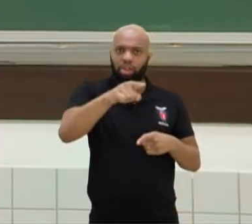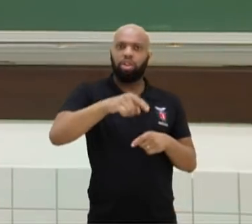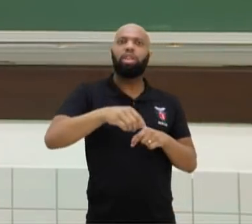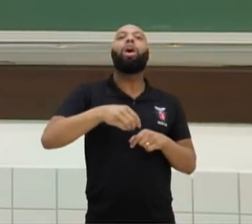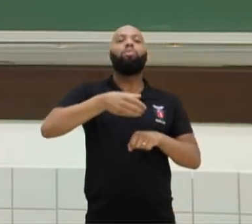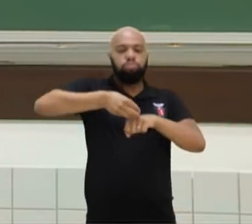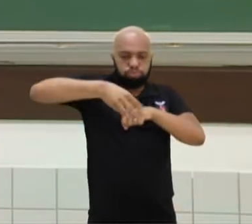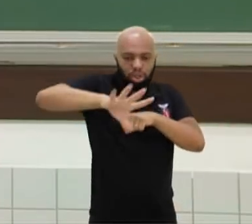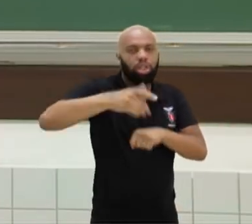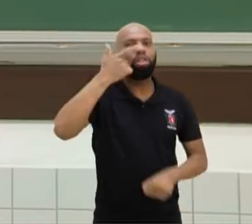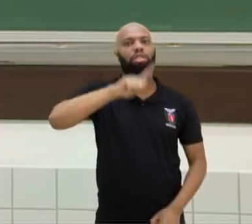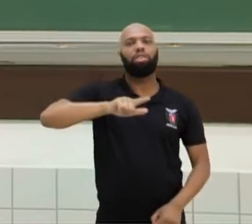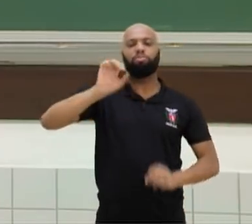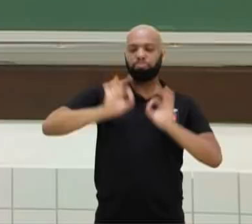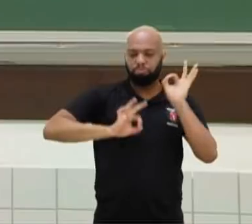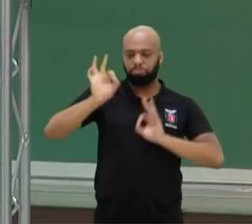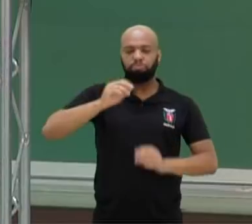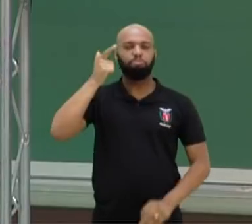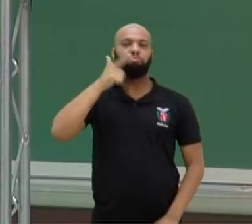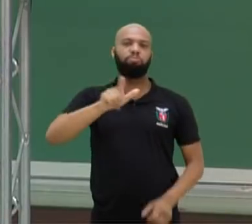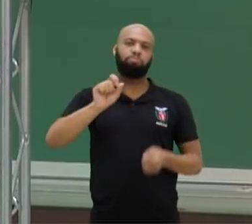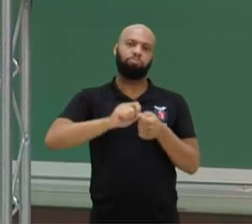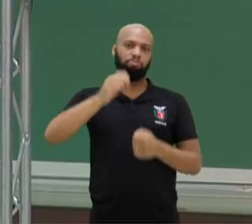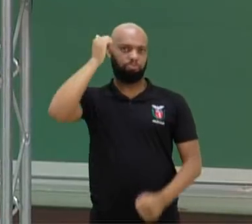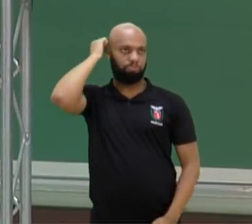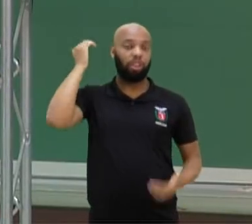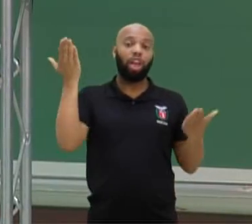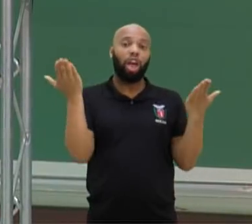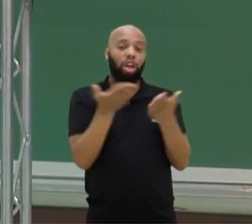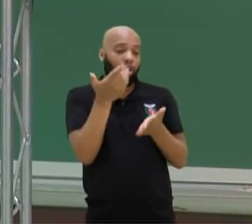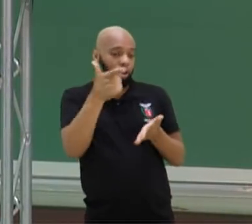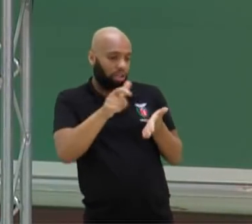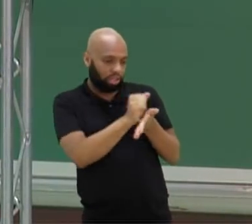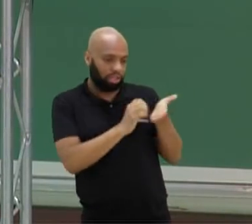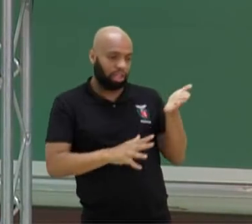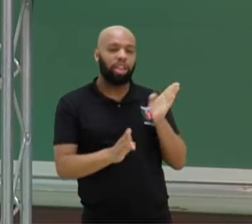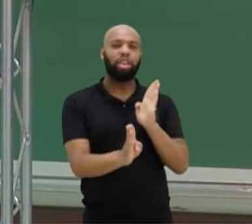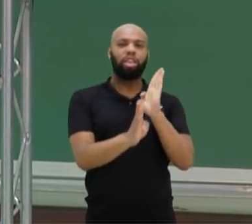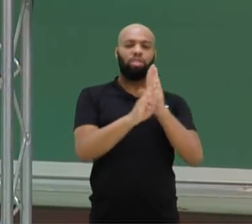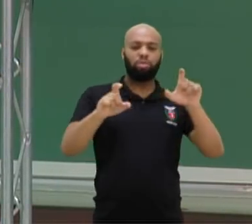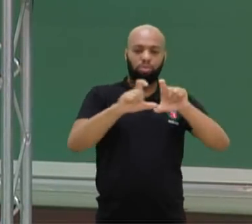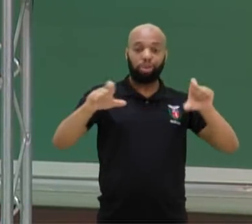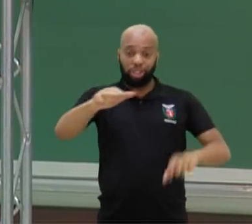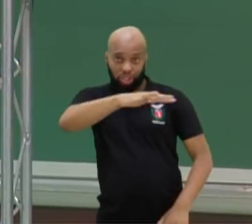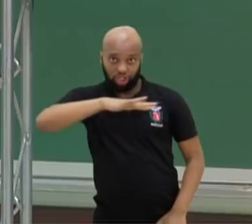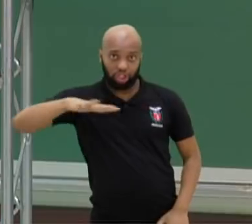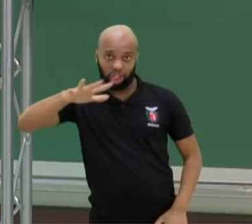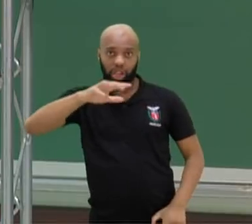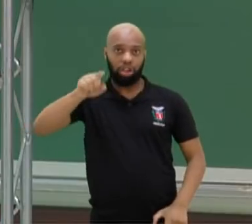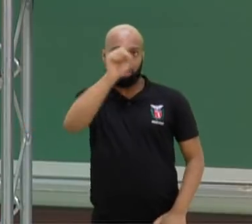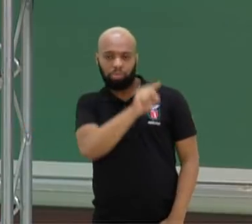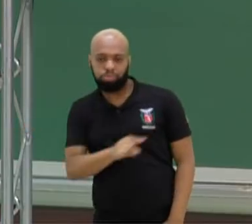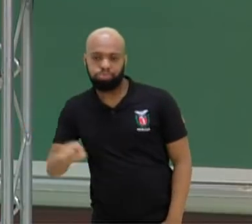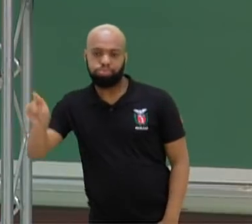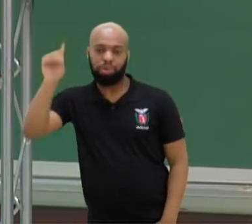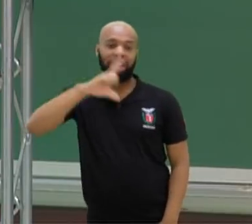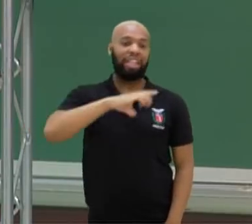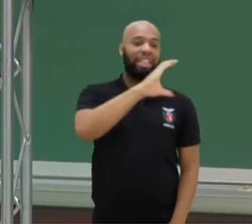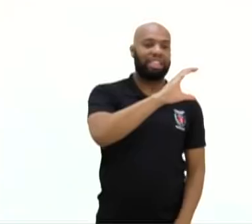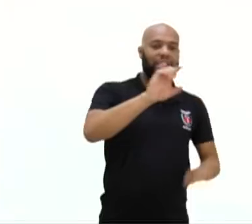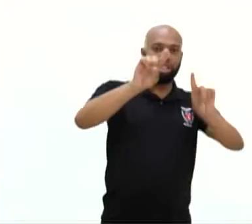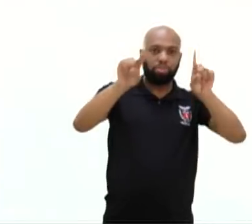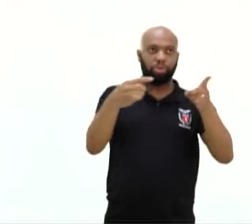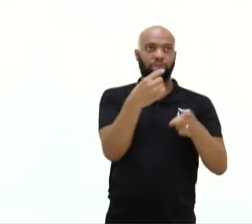para isso. Vamos a um exercício? Vamos lá. Encontre a equação geral da circunferência centrada em 2, 1